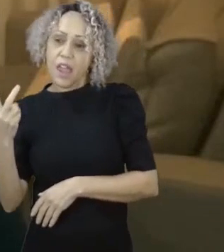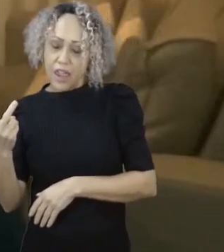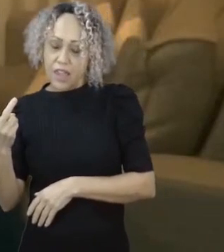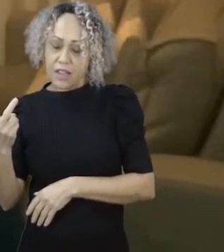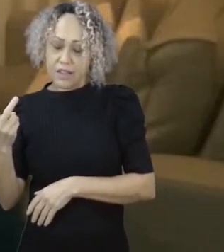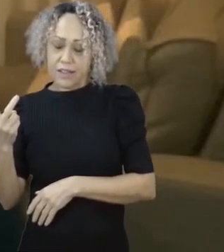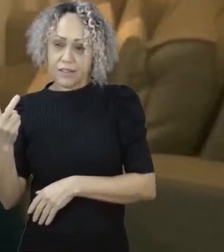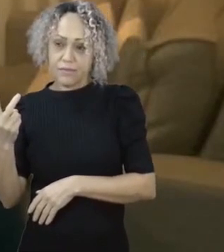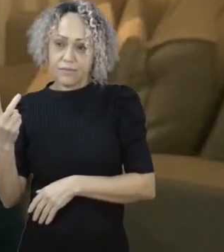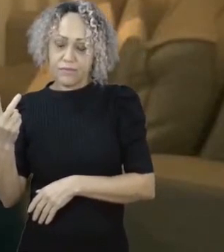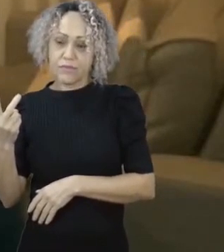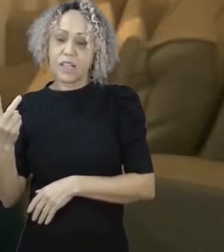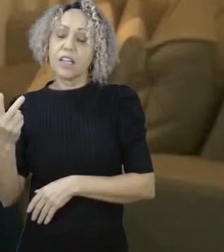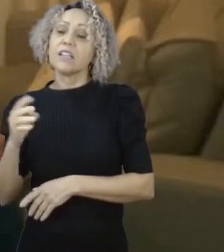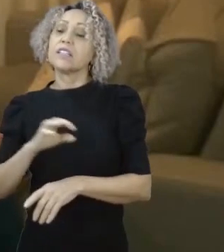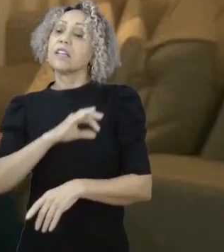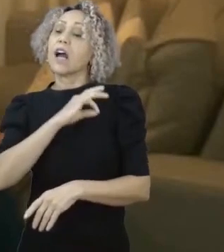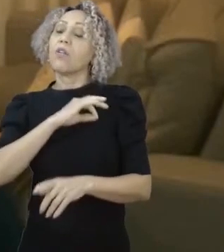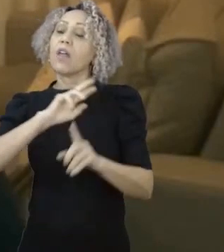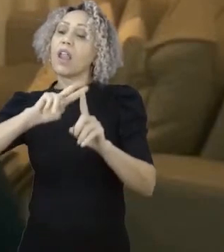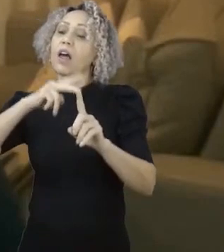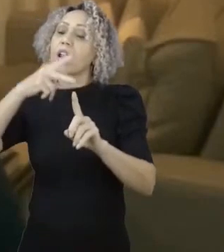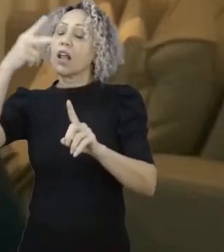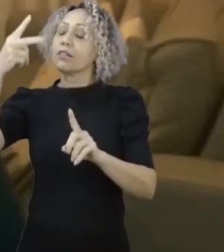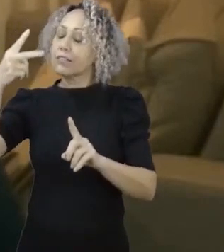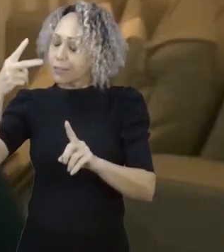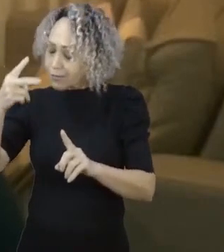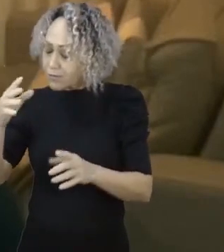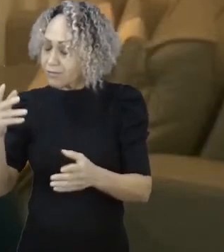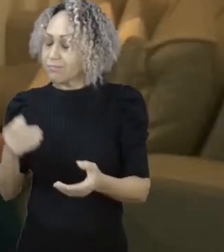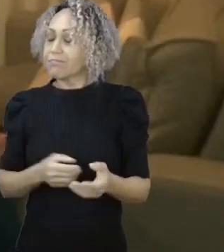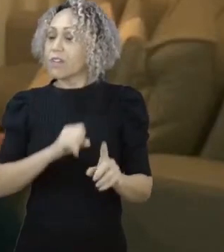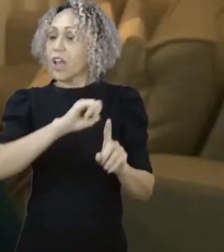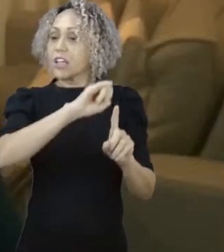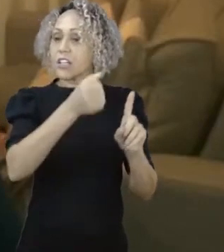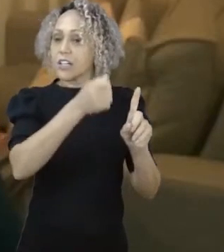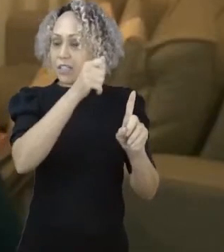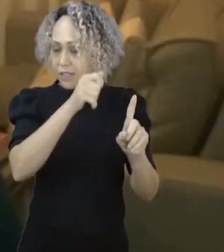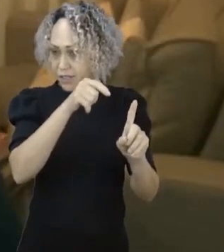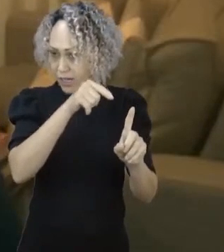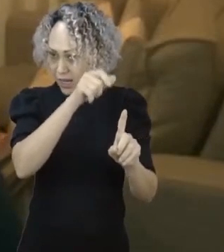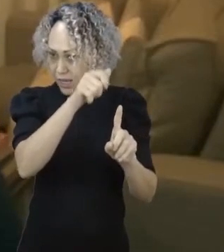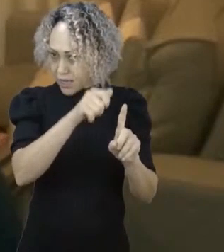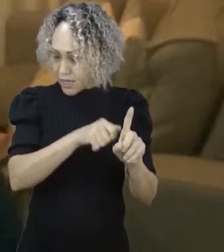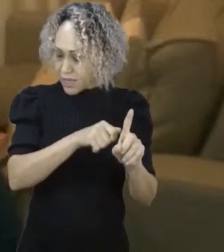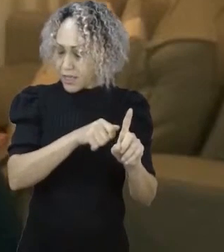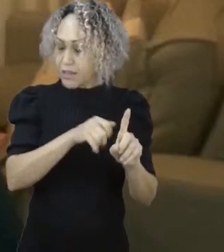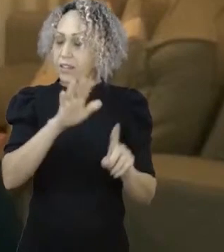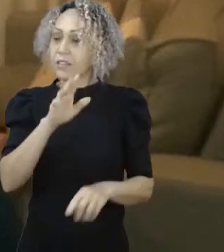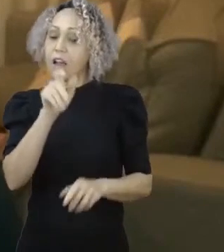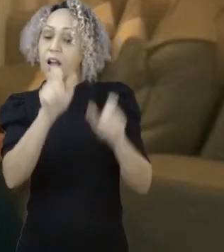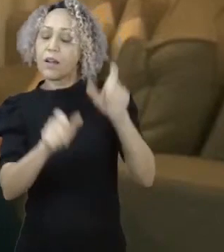salário mínimo foi reajustado e, em fevereiro, o trabalhador que ganhava 2 salários mínimos começou a